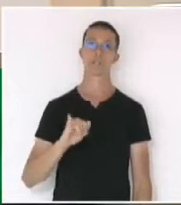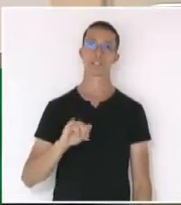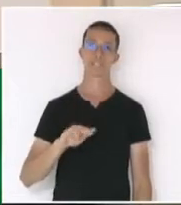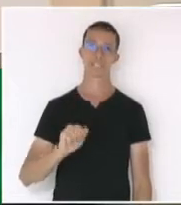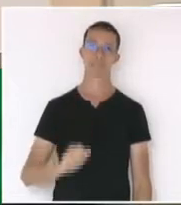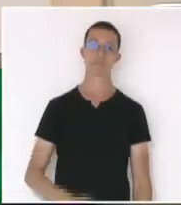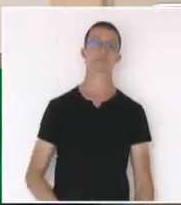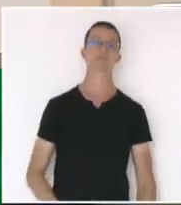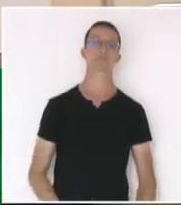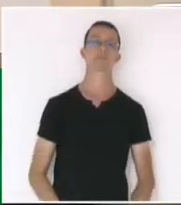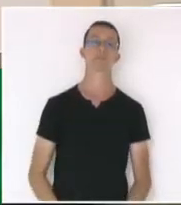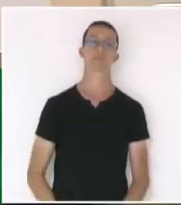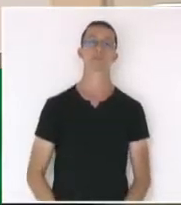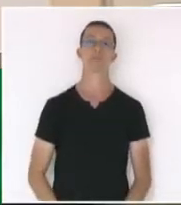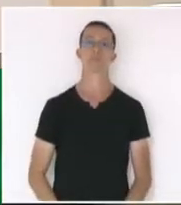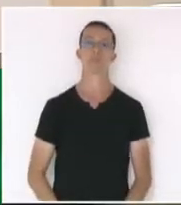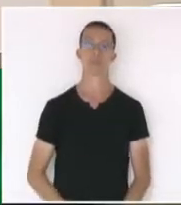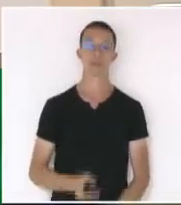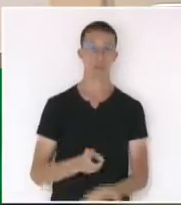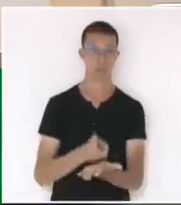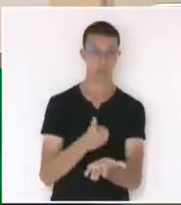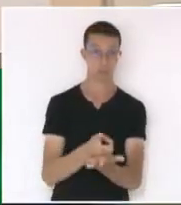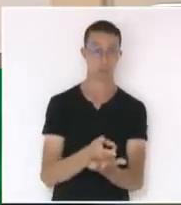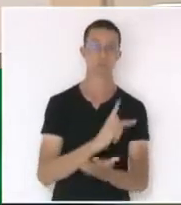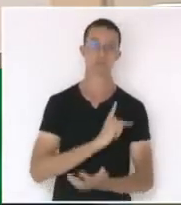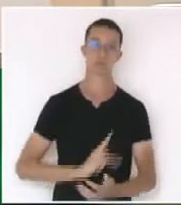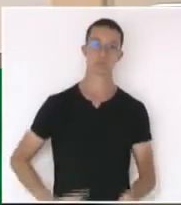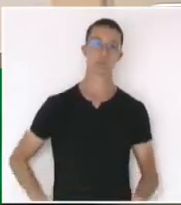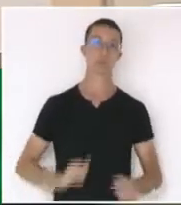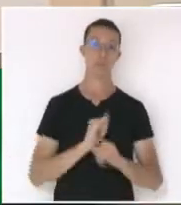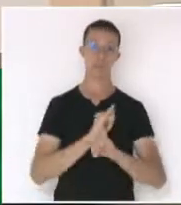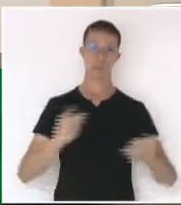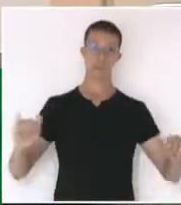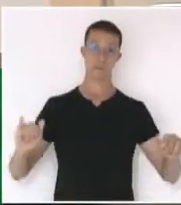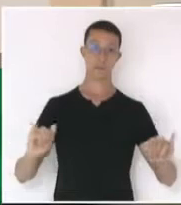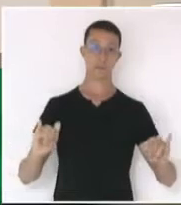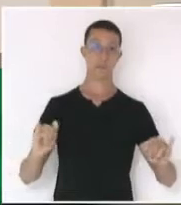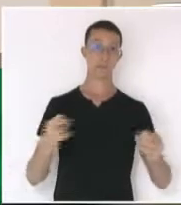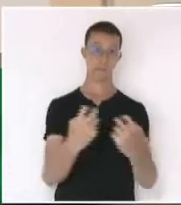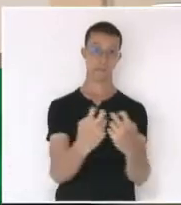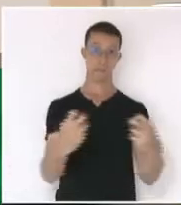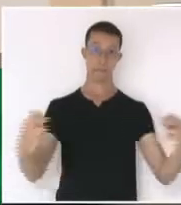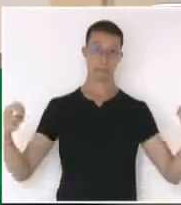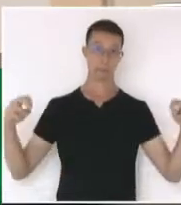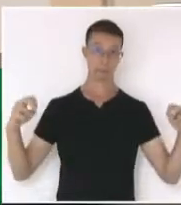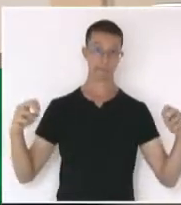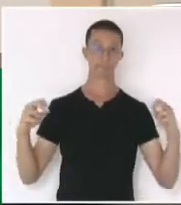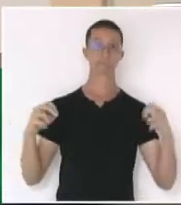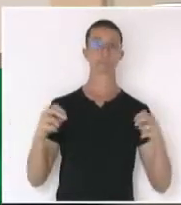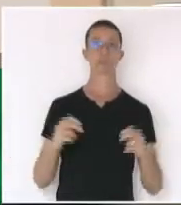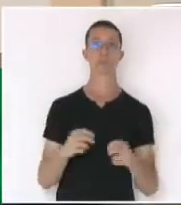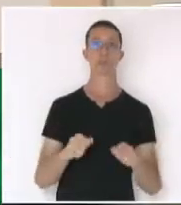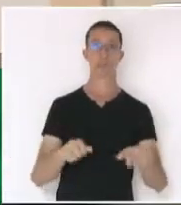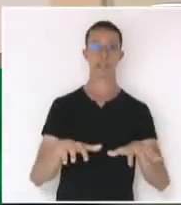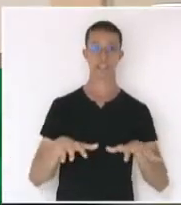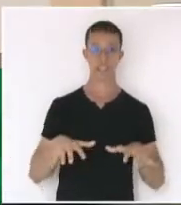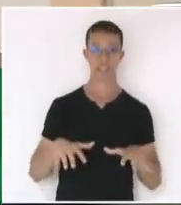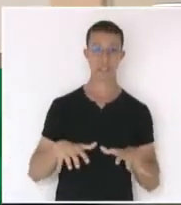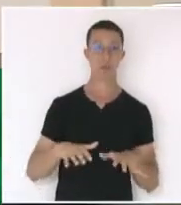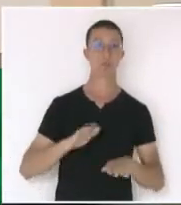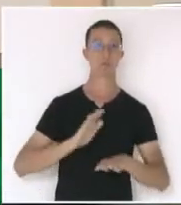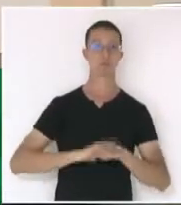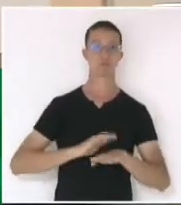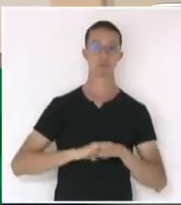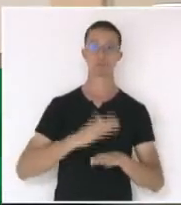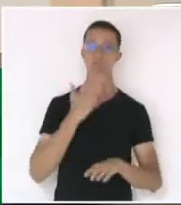em ato contínuo o senhor presidente deu conhecimento ao plenário de que a sessão foi convocada por solicitação